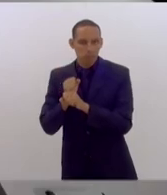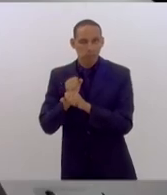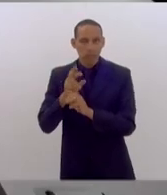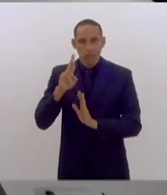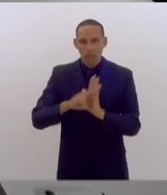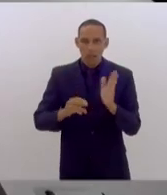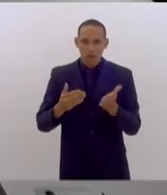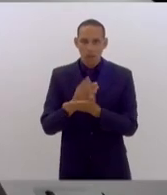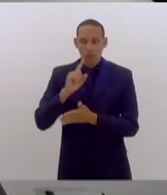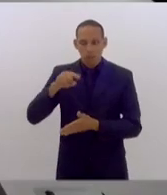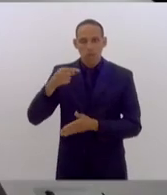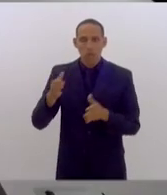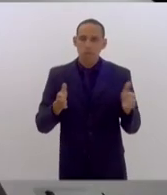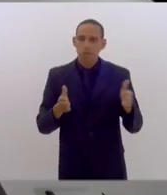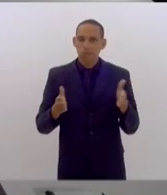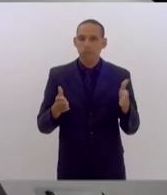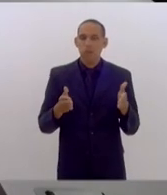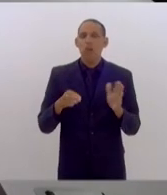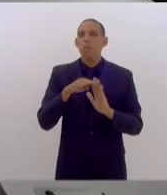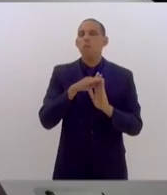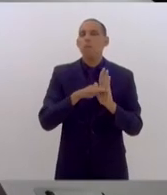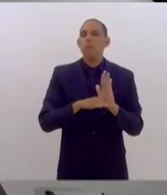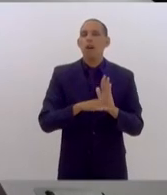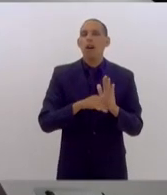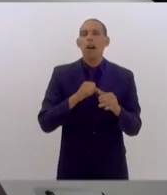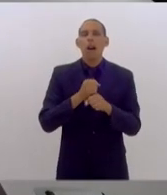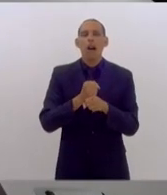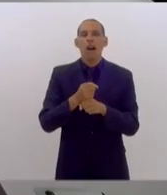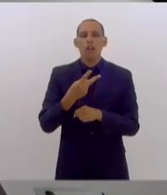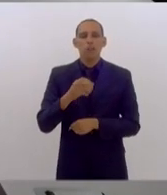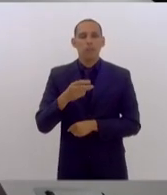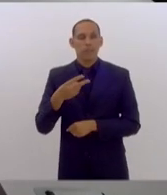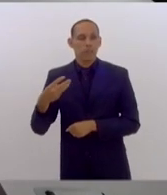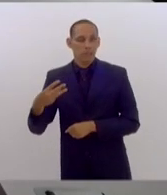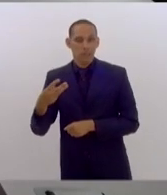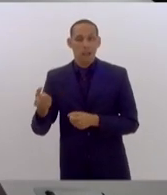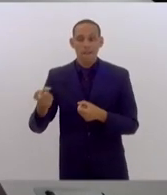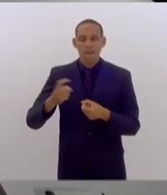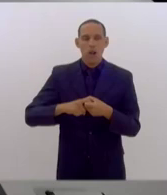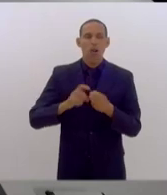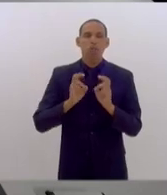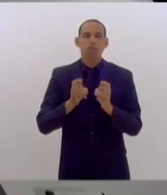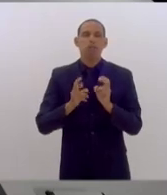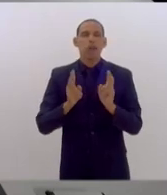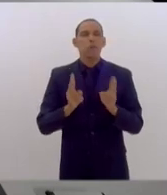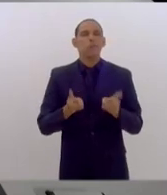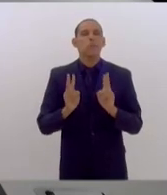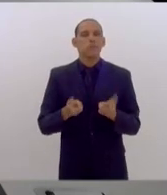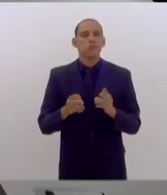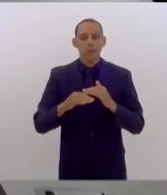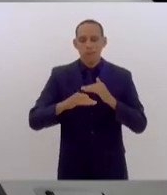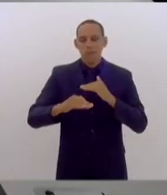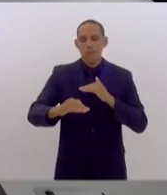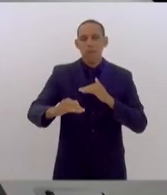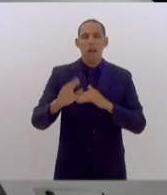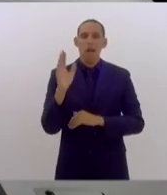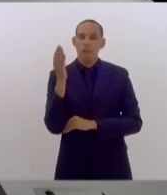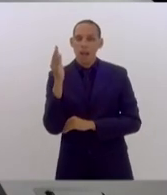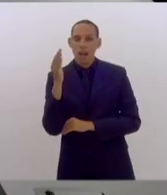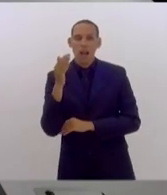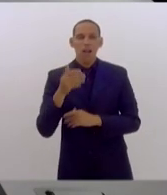um cronograma para o ano de 23 de recuperação da Via permanente Trilhos